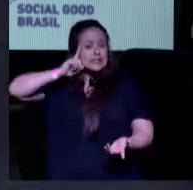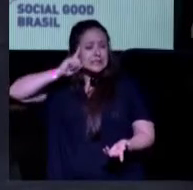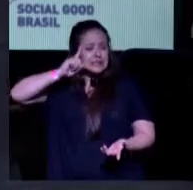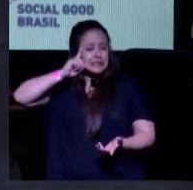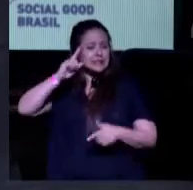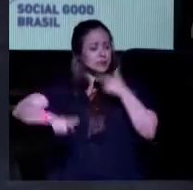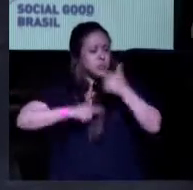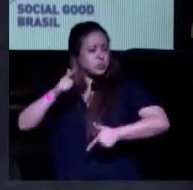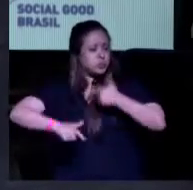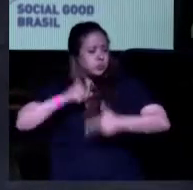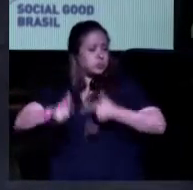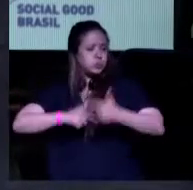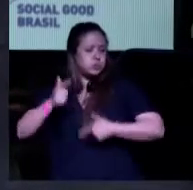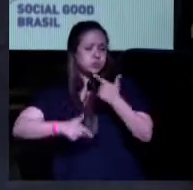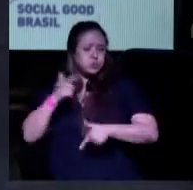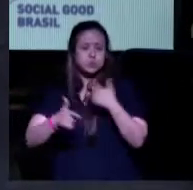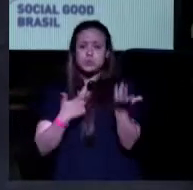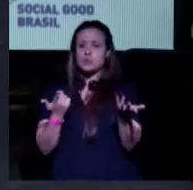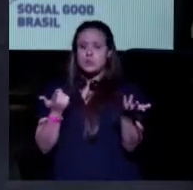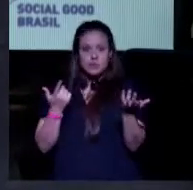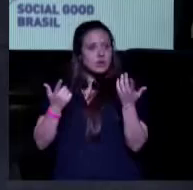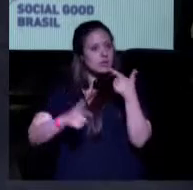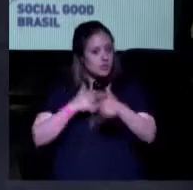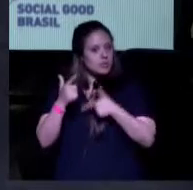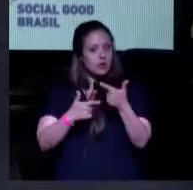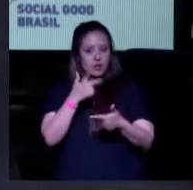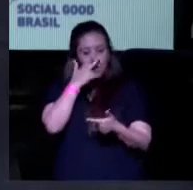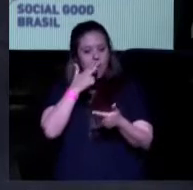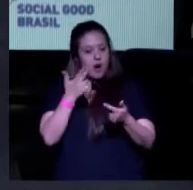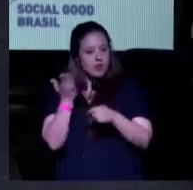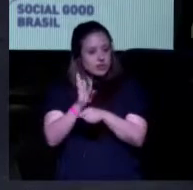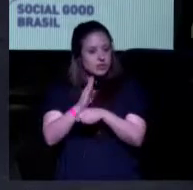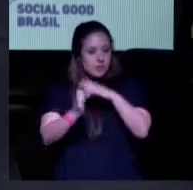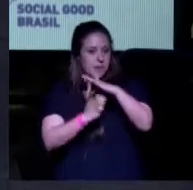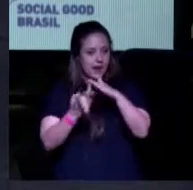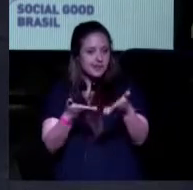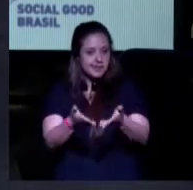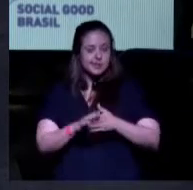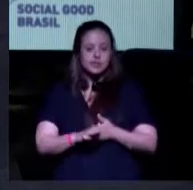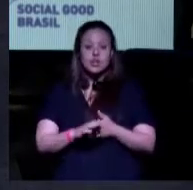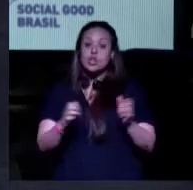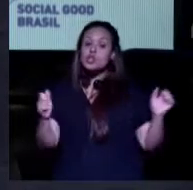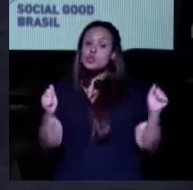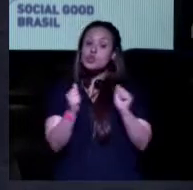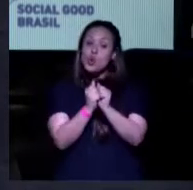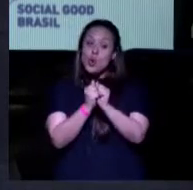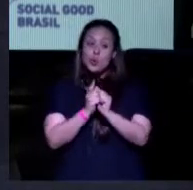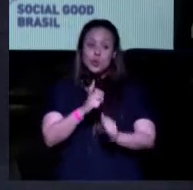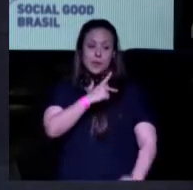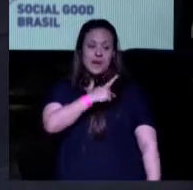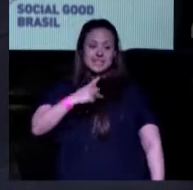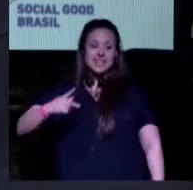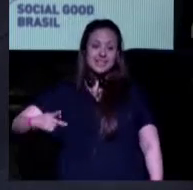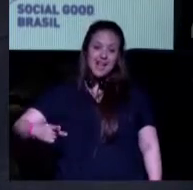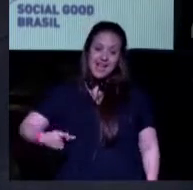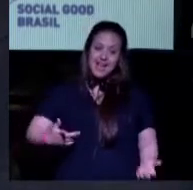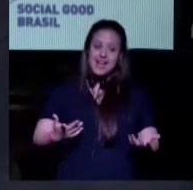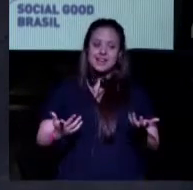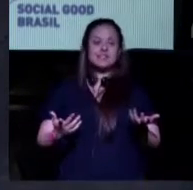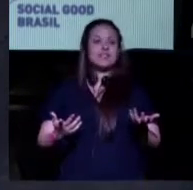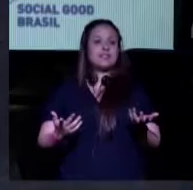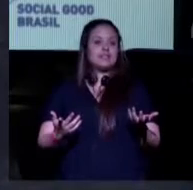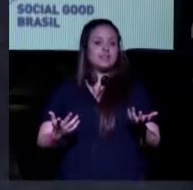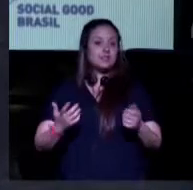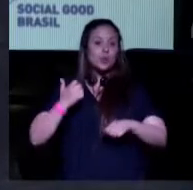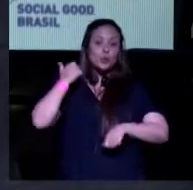isso ora fazendo aquela empresa acontecer junto com a liderança com a presidência e quem sabe os donos das empresas dessa empresa